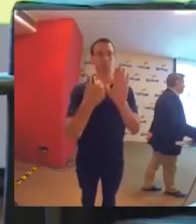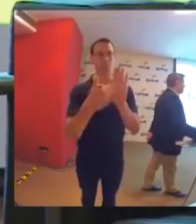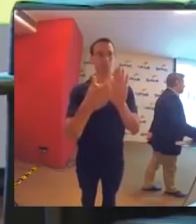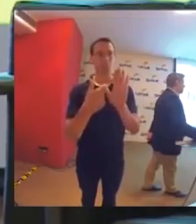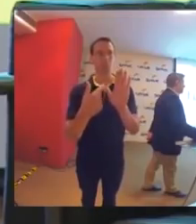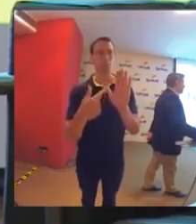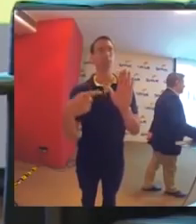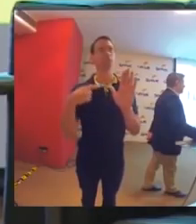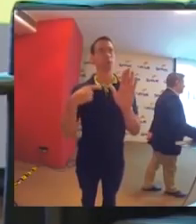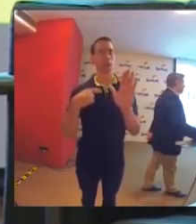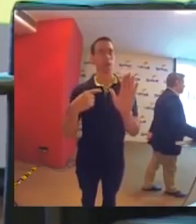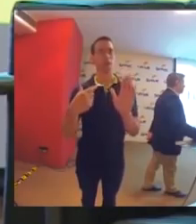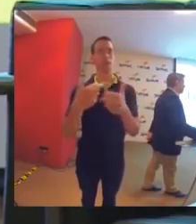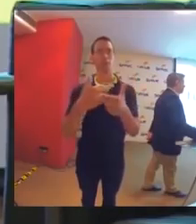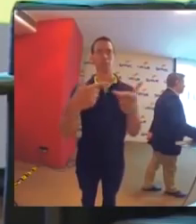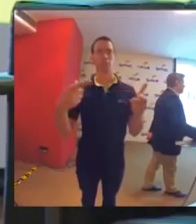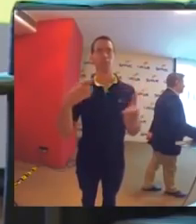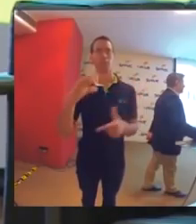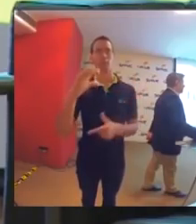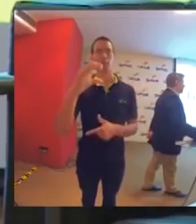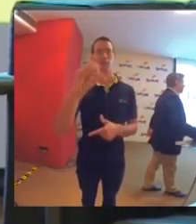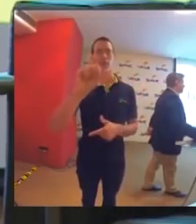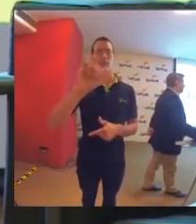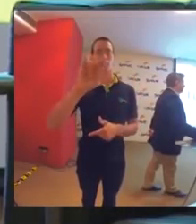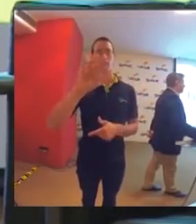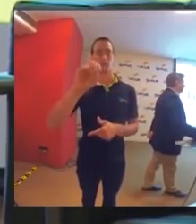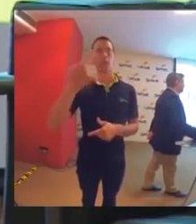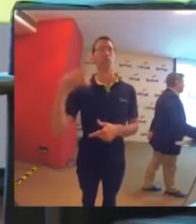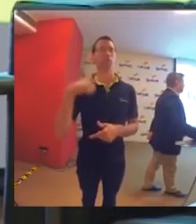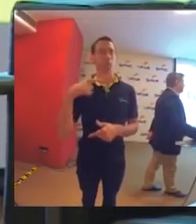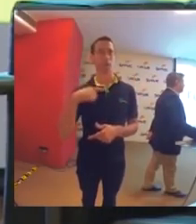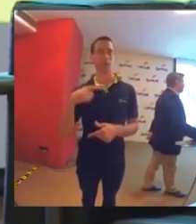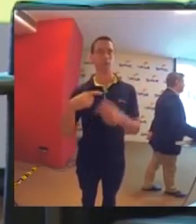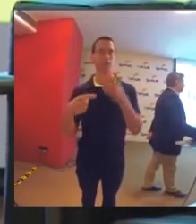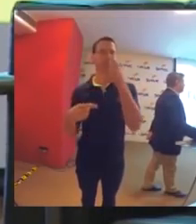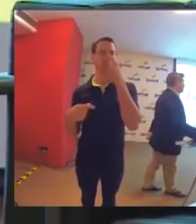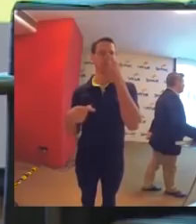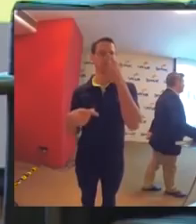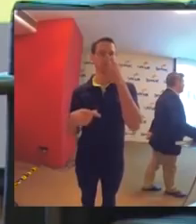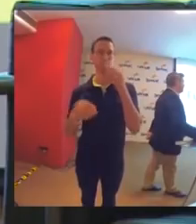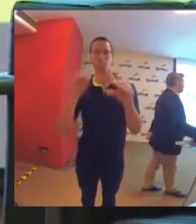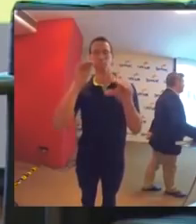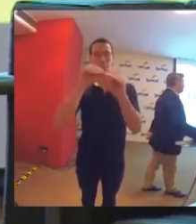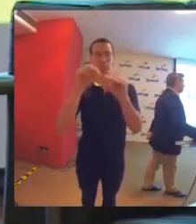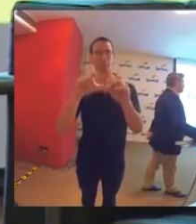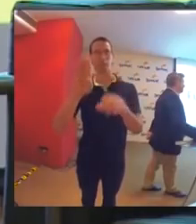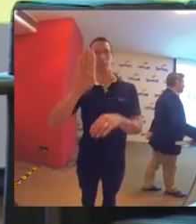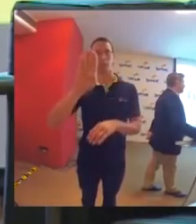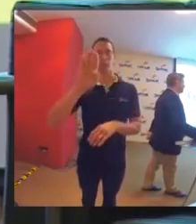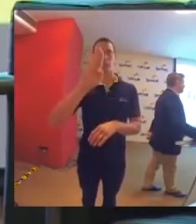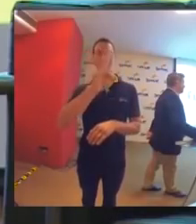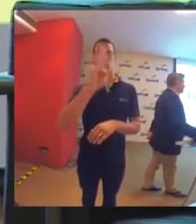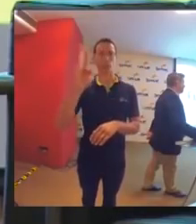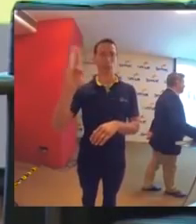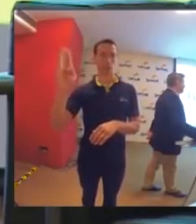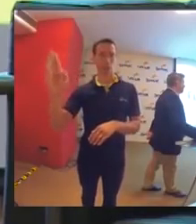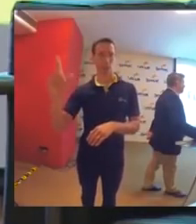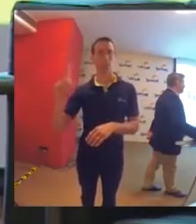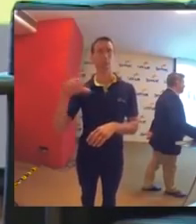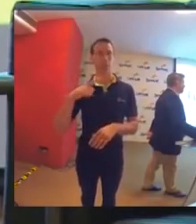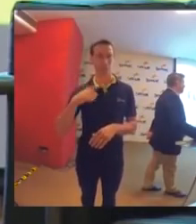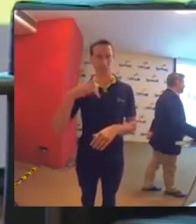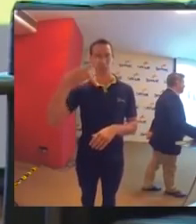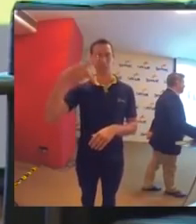dentro do sítio, e tem uma coisa chamada biblioteca. E podem baixar em PDF livrinhos que eu tenho lá.